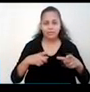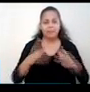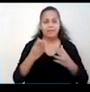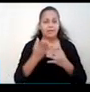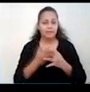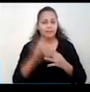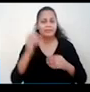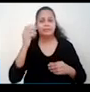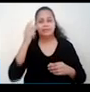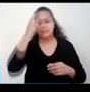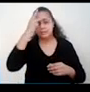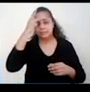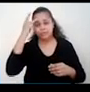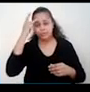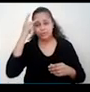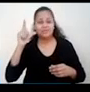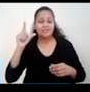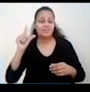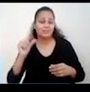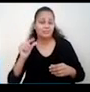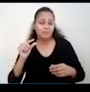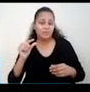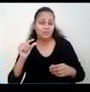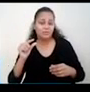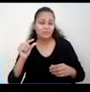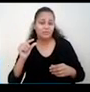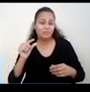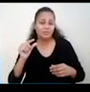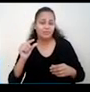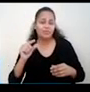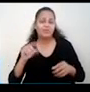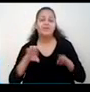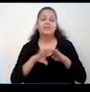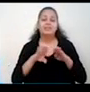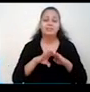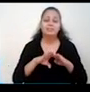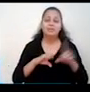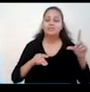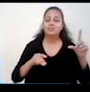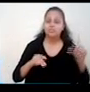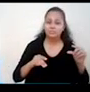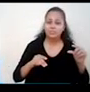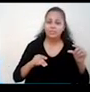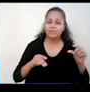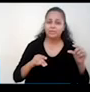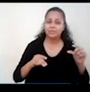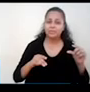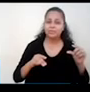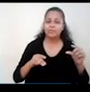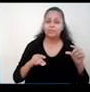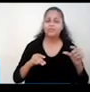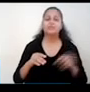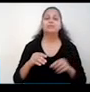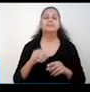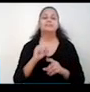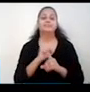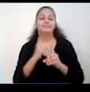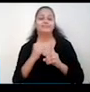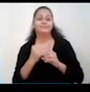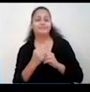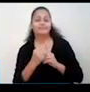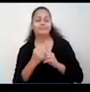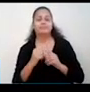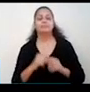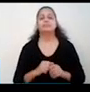eles são poucos, né, então haverá aí uma menor interação, uma menor socialização. Isso vai fragilizar as relações humanas.